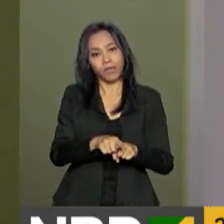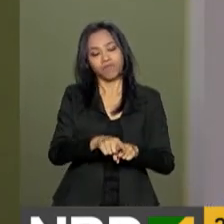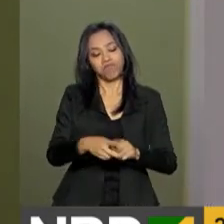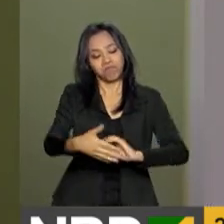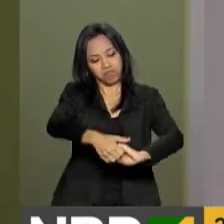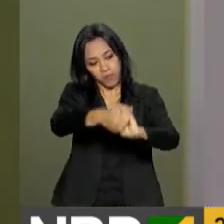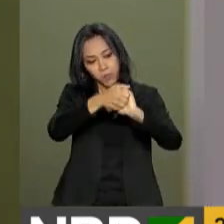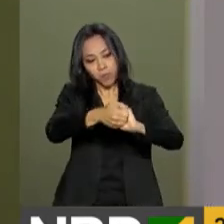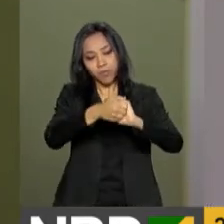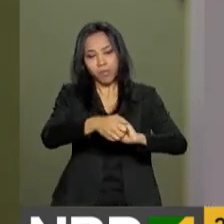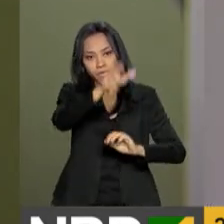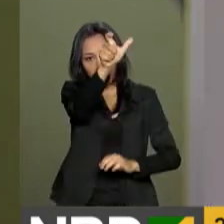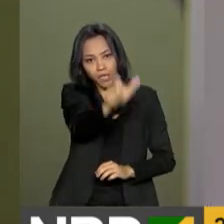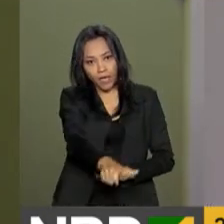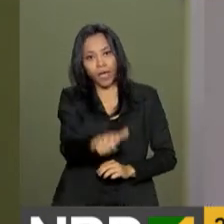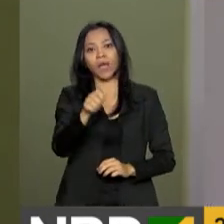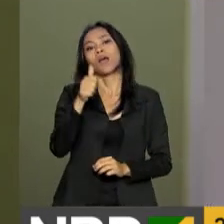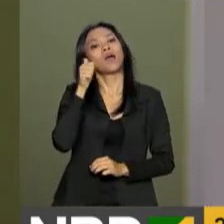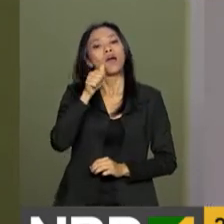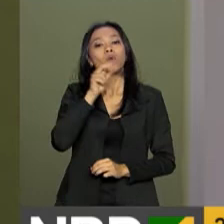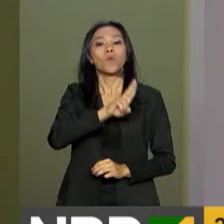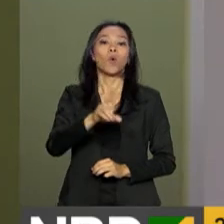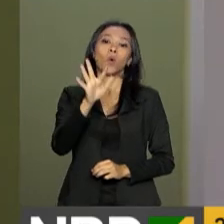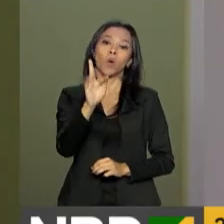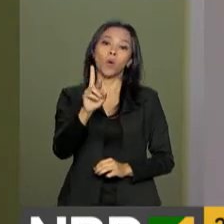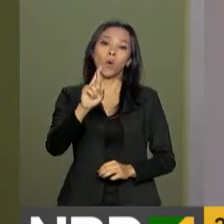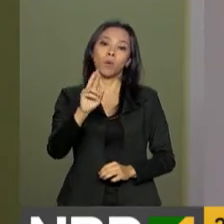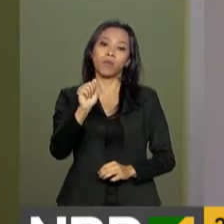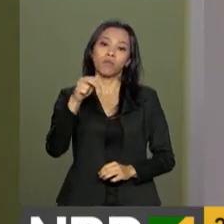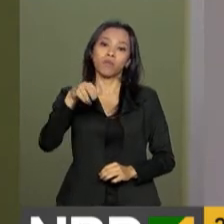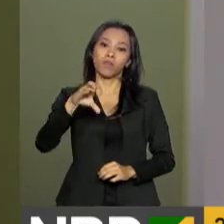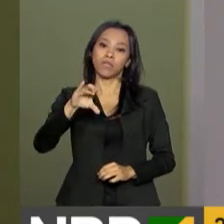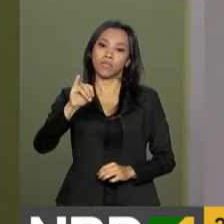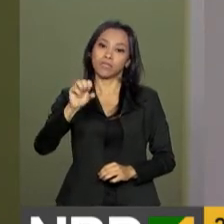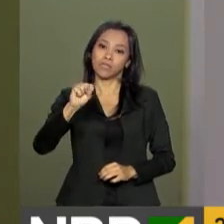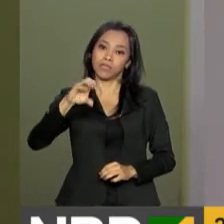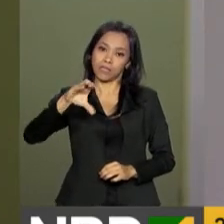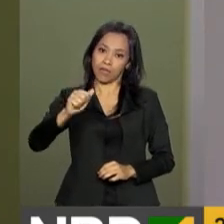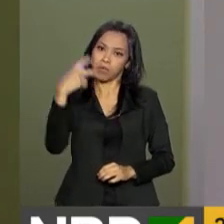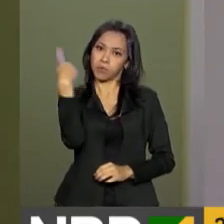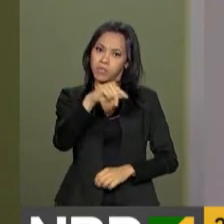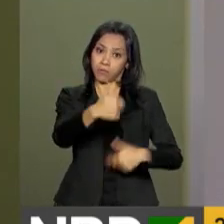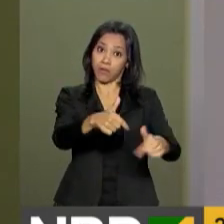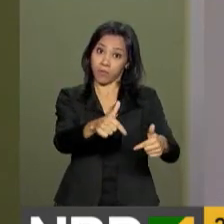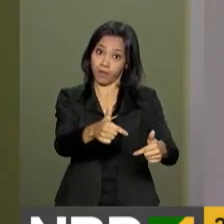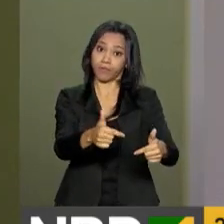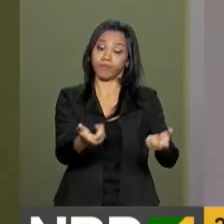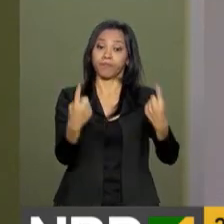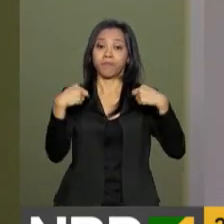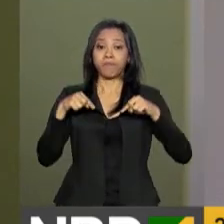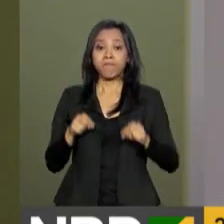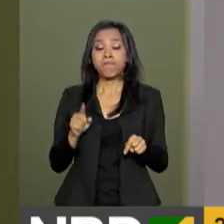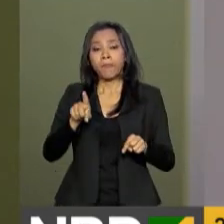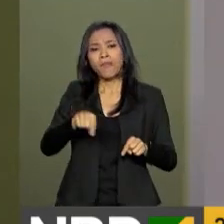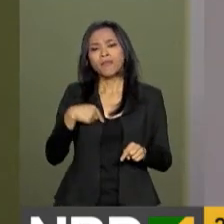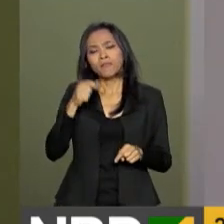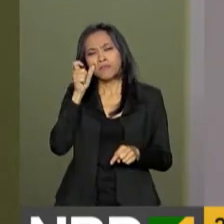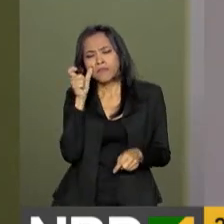a senhora francisca pelo trabalho é que realizou e é interessante neste